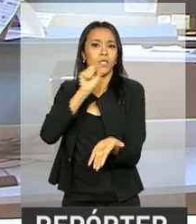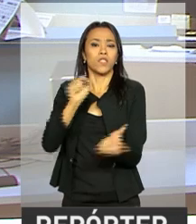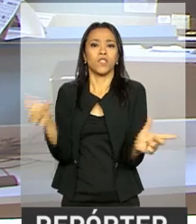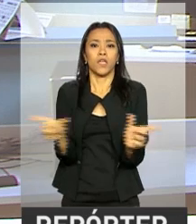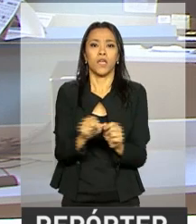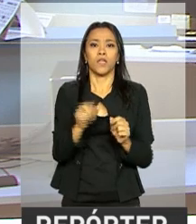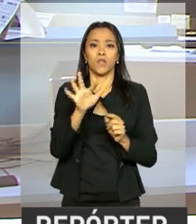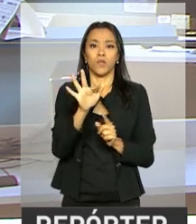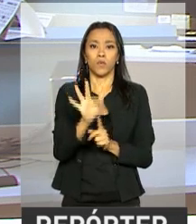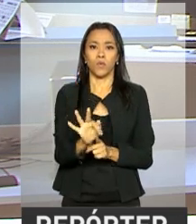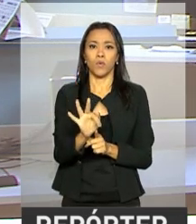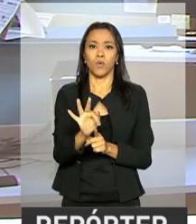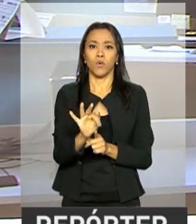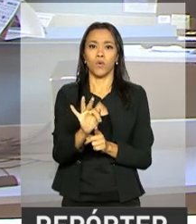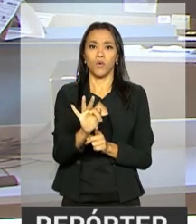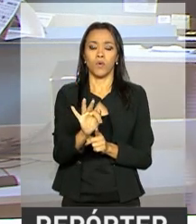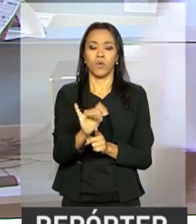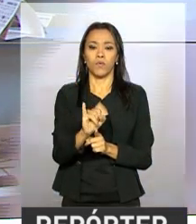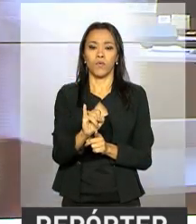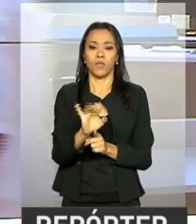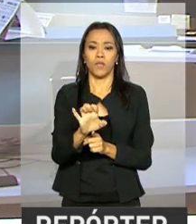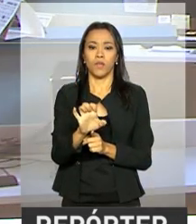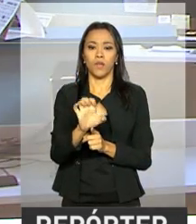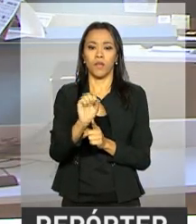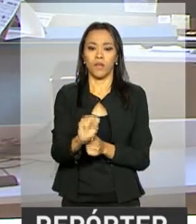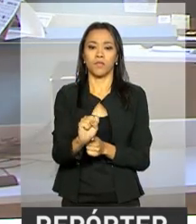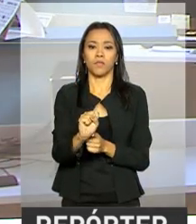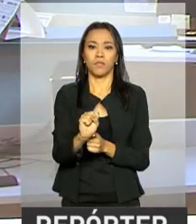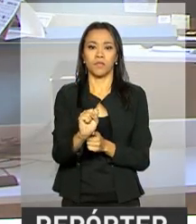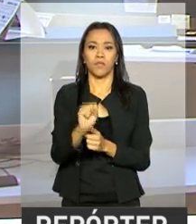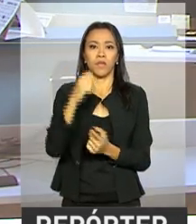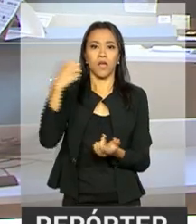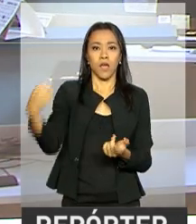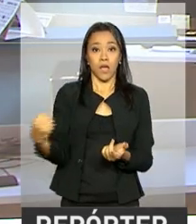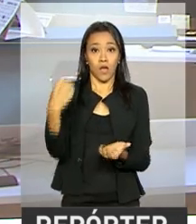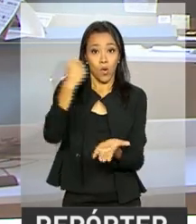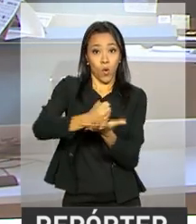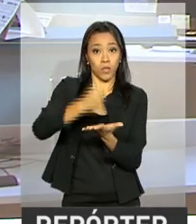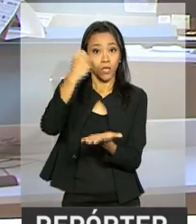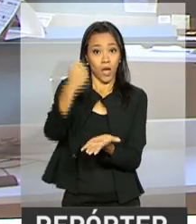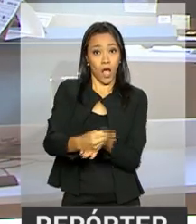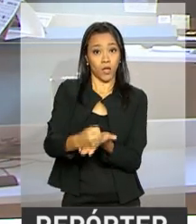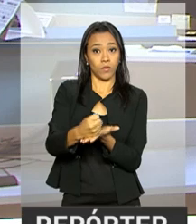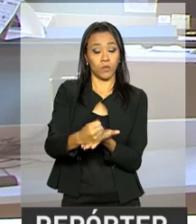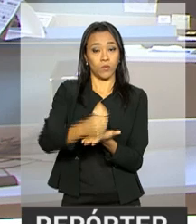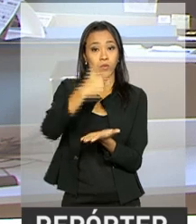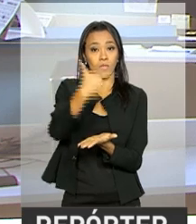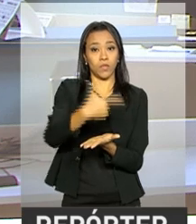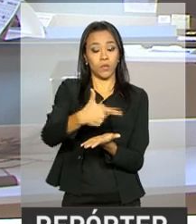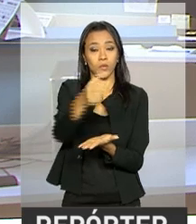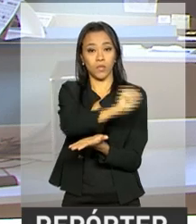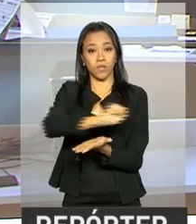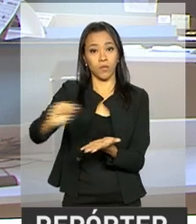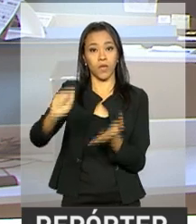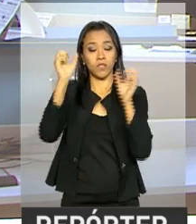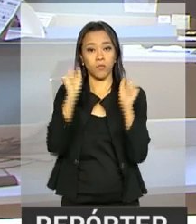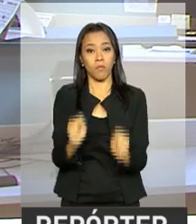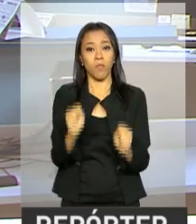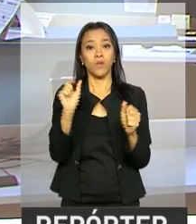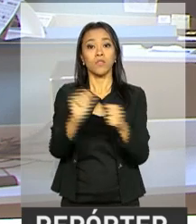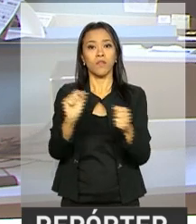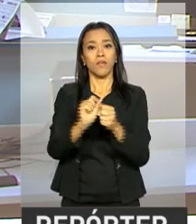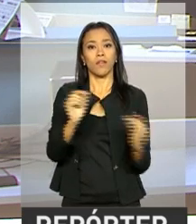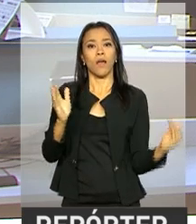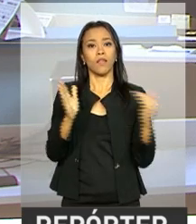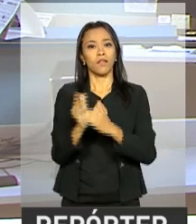financiamento estudantil a renovação dos contratos do FIES do segundo semestre pode ser feita